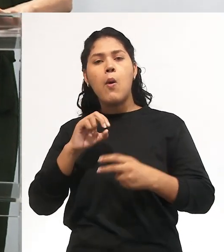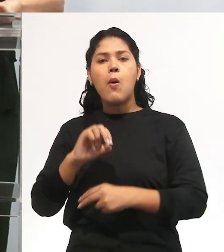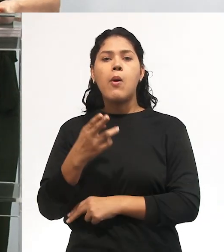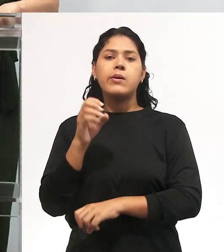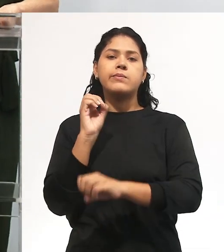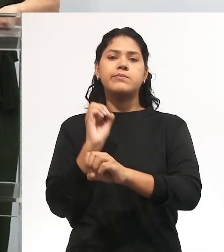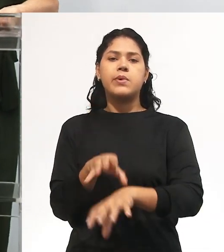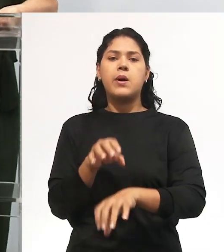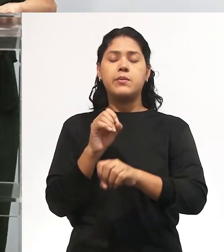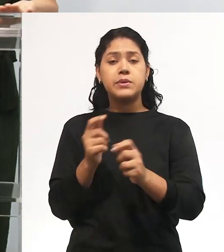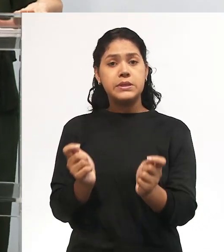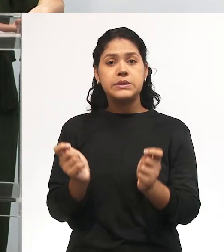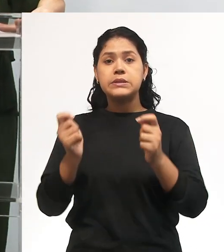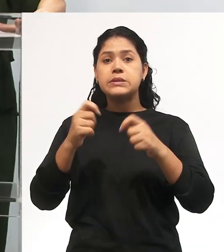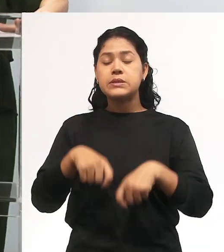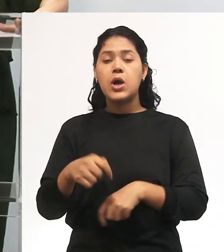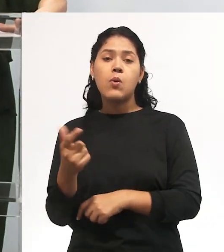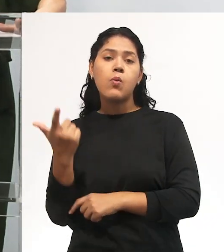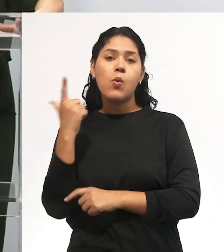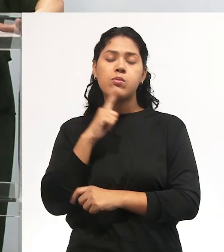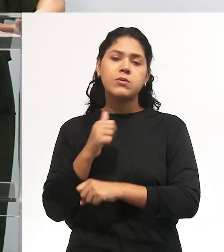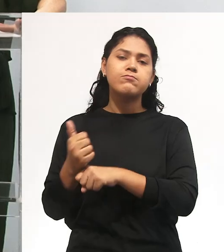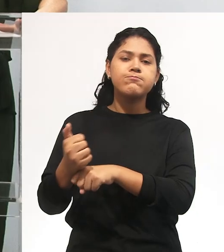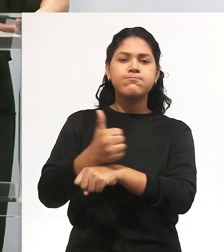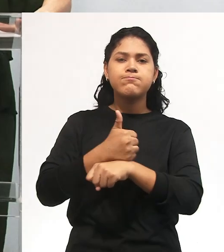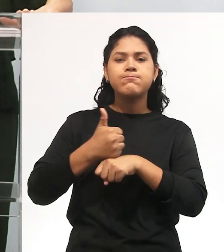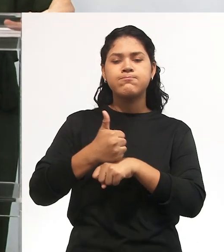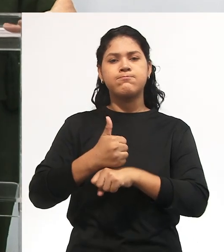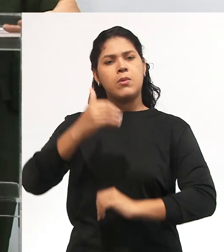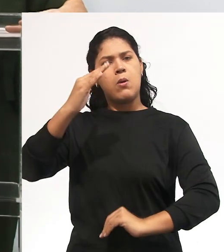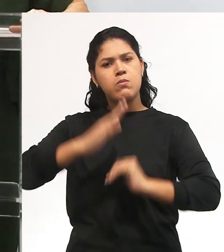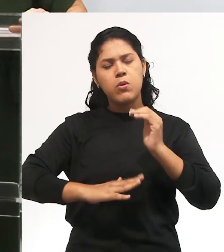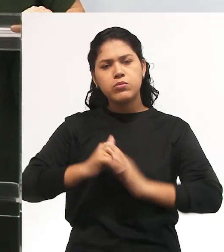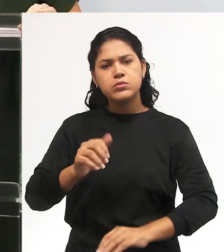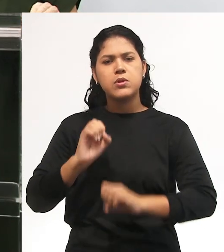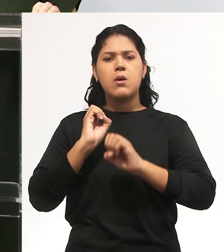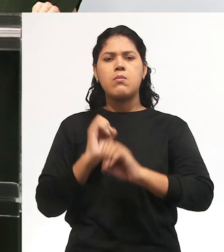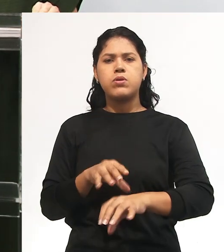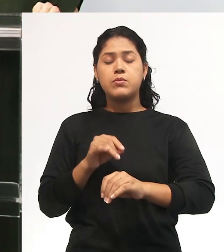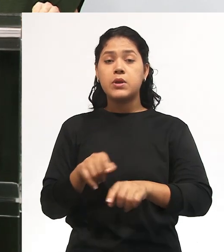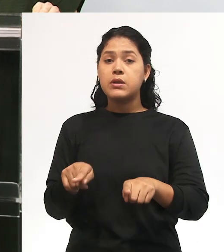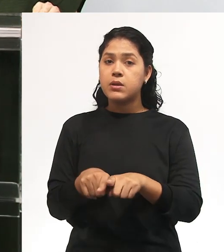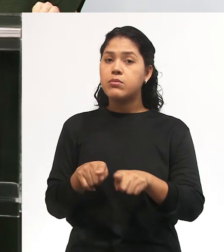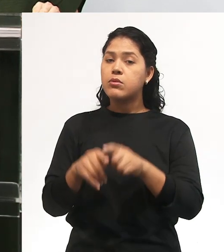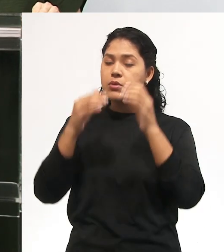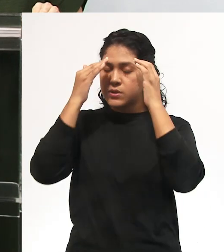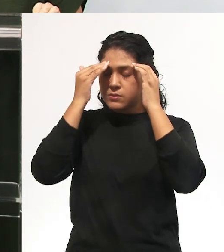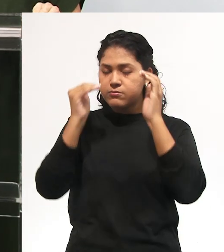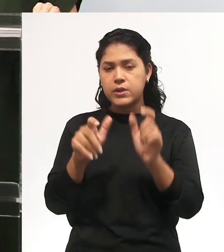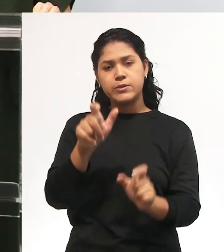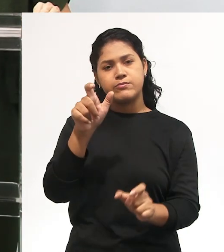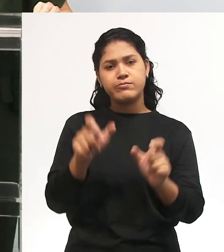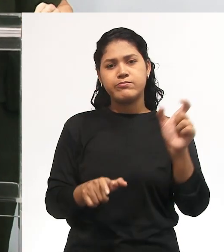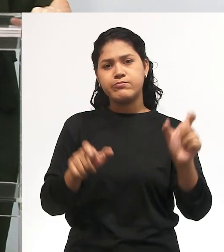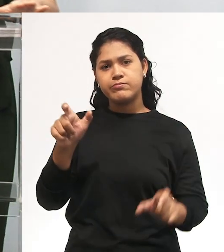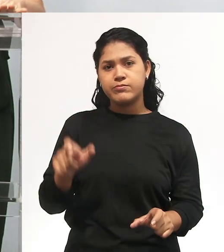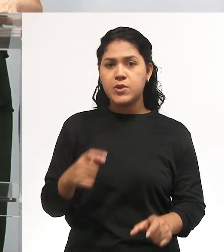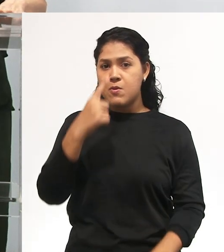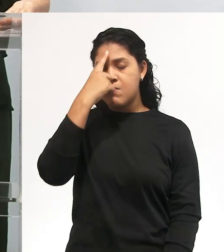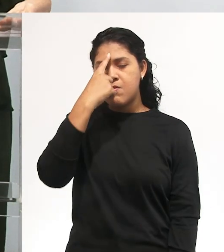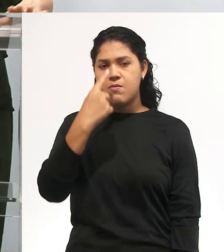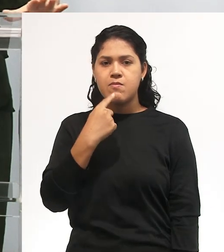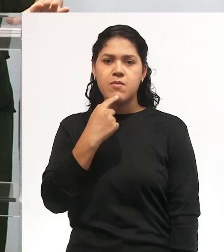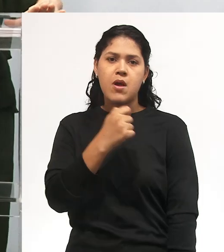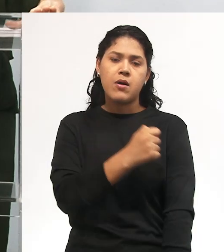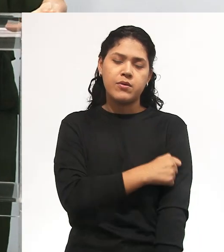avaliar, eu o faça de uma maneira condizente, que eu respeite as especificidades, que eu respeite